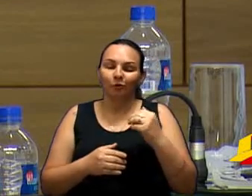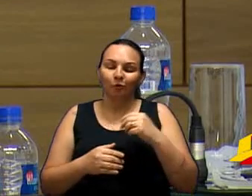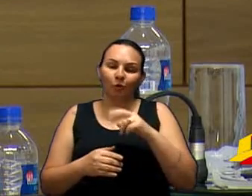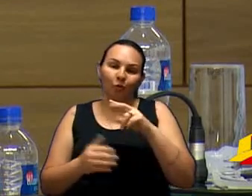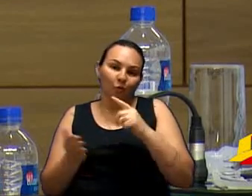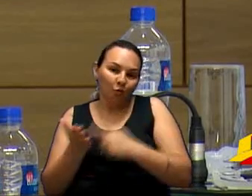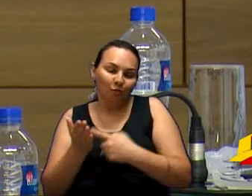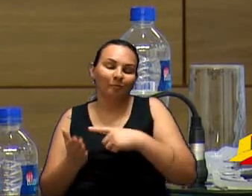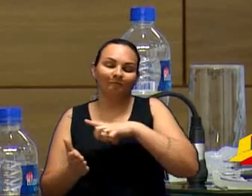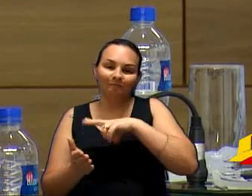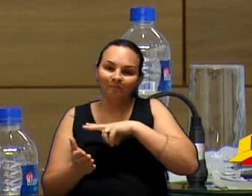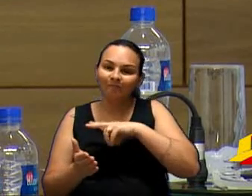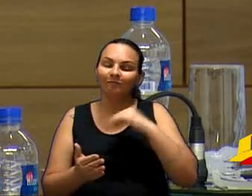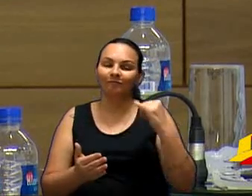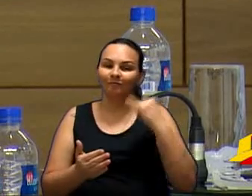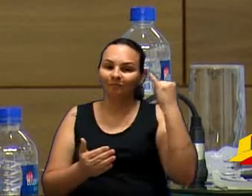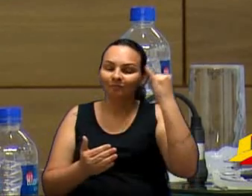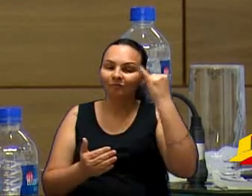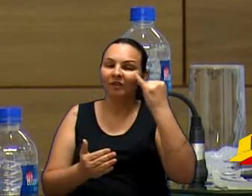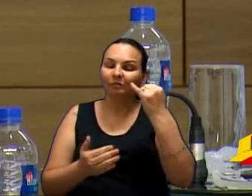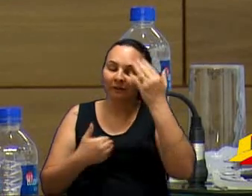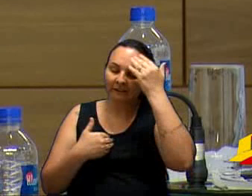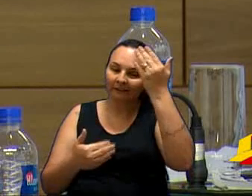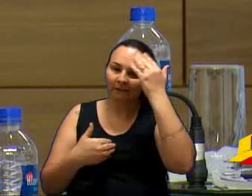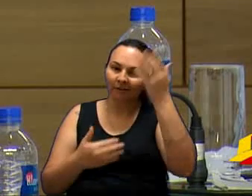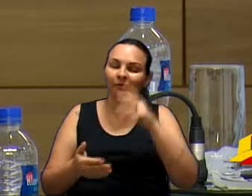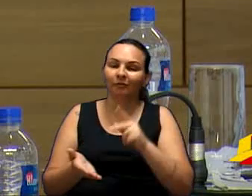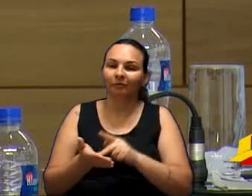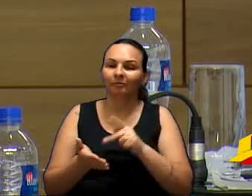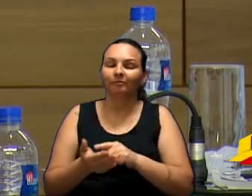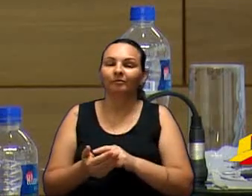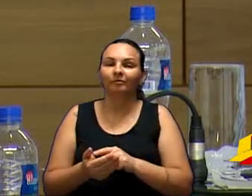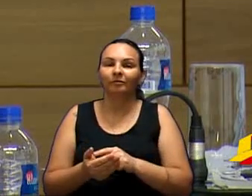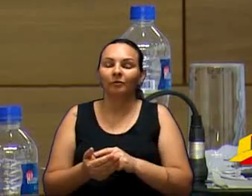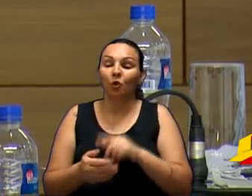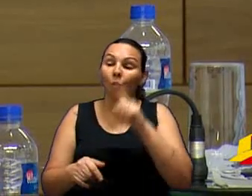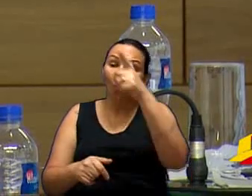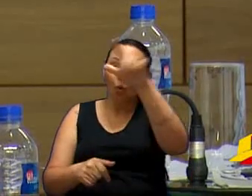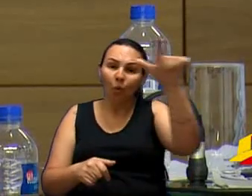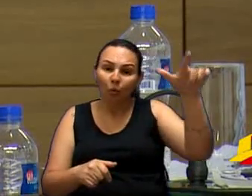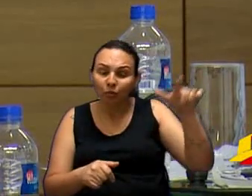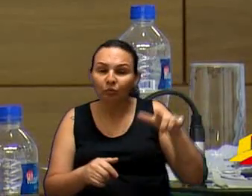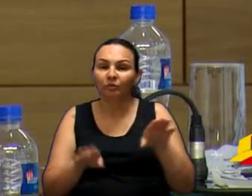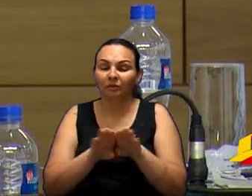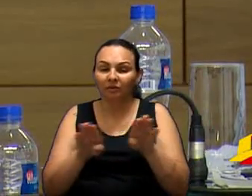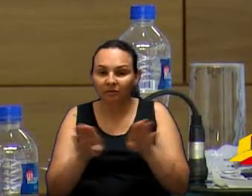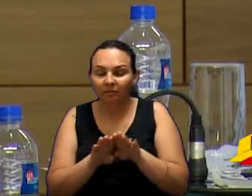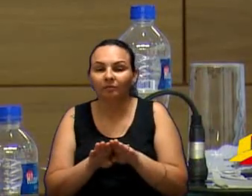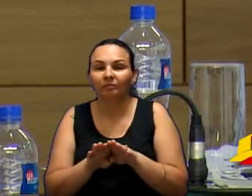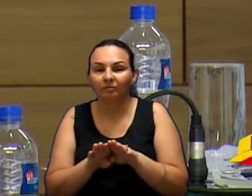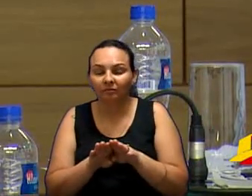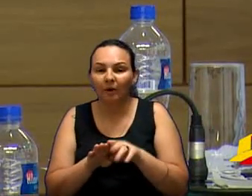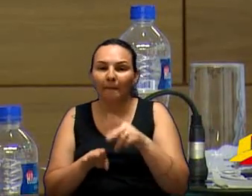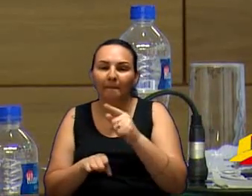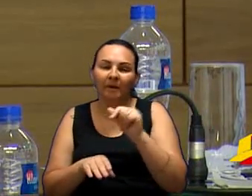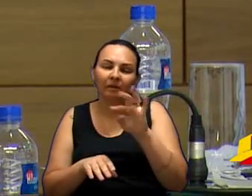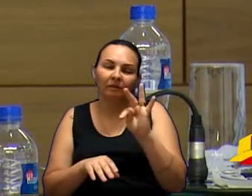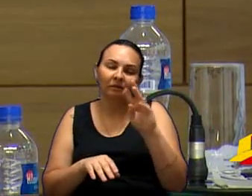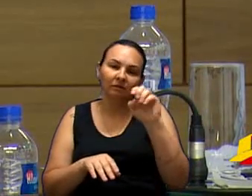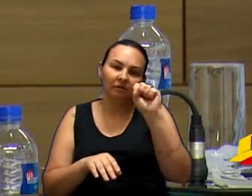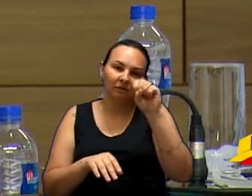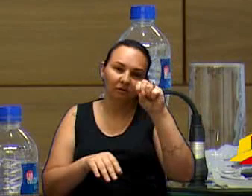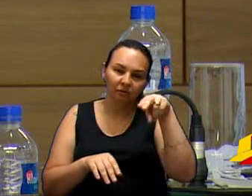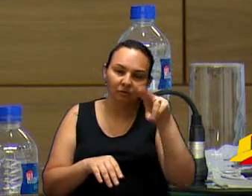obrigada de coração queria cumprimentar os demais integrantes da da floresta cultural peterson cardoso